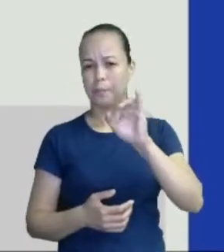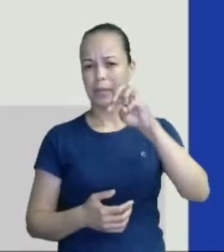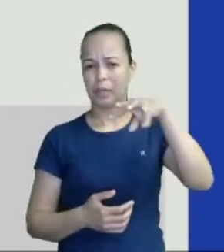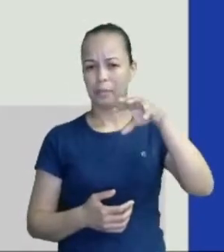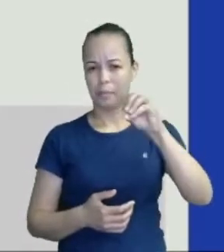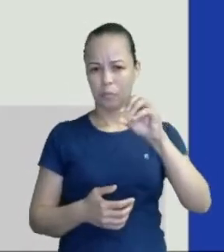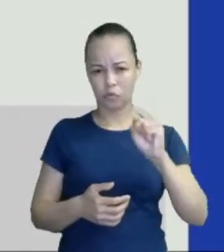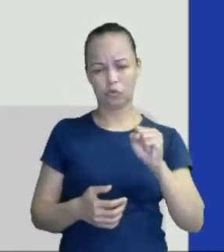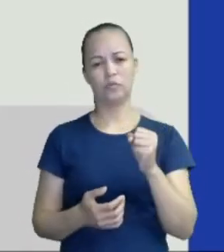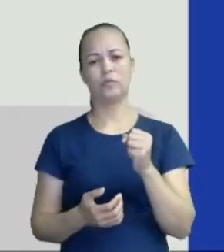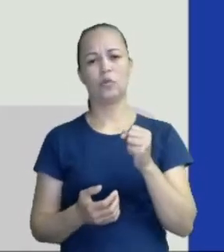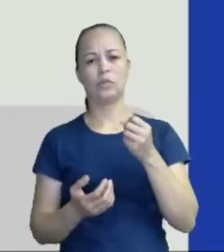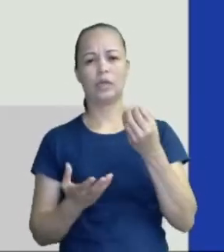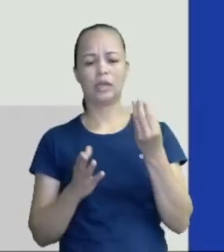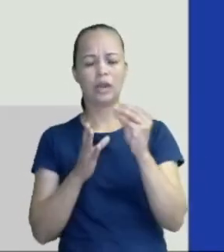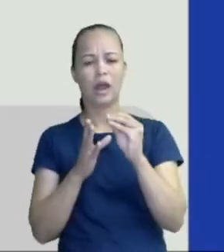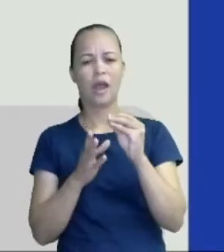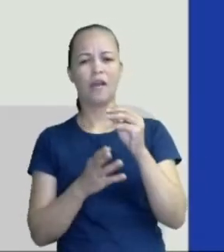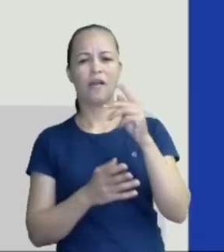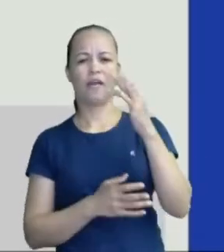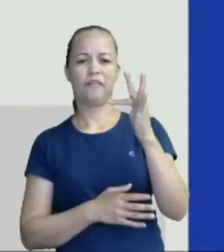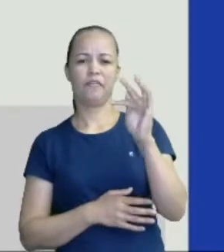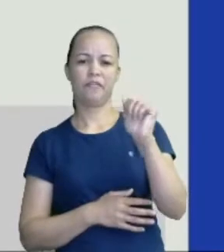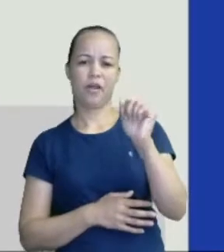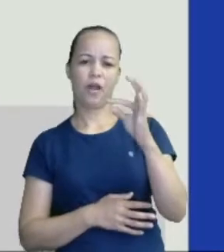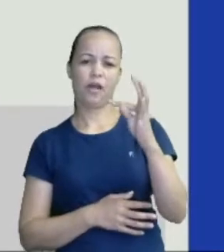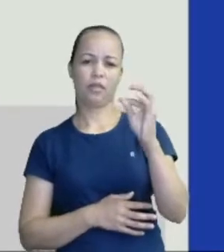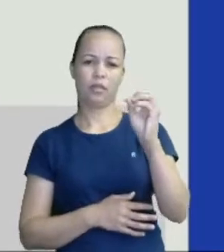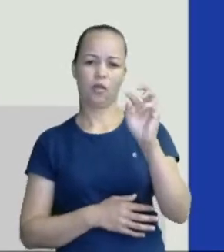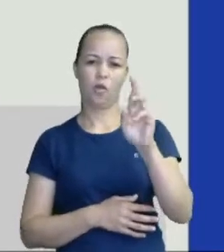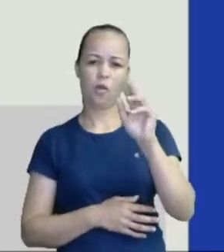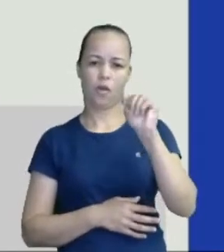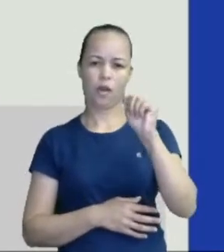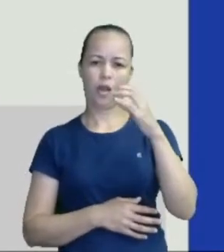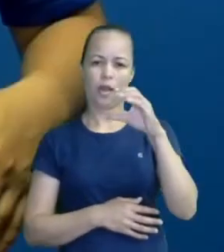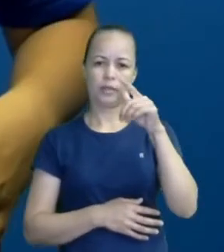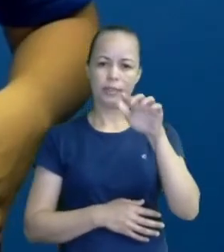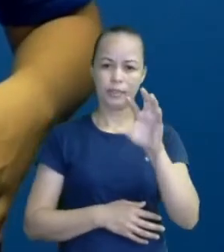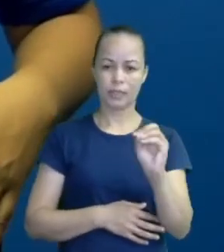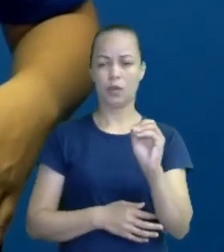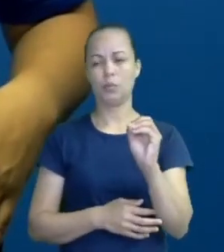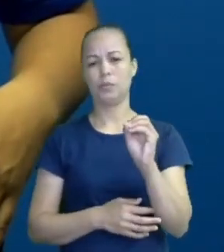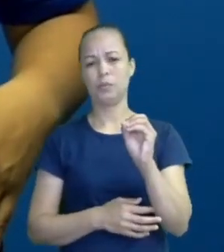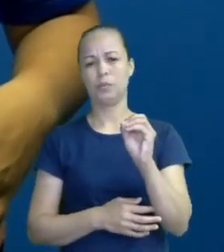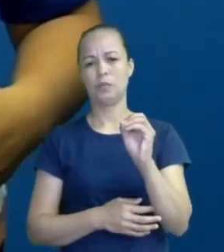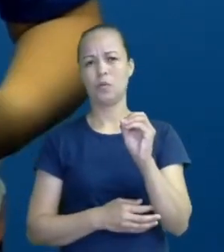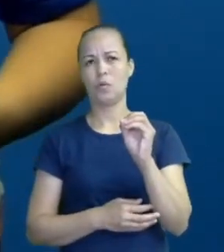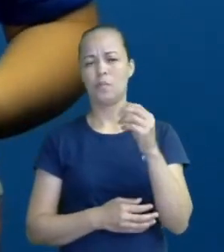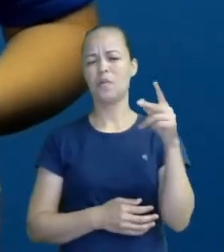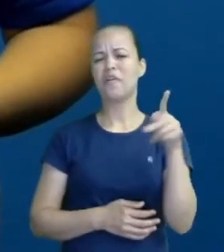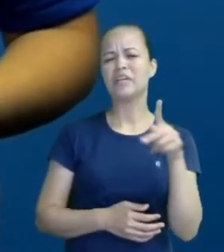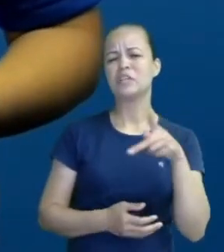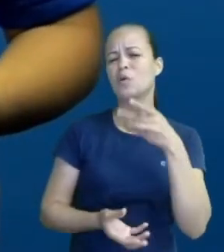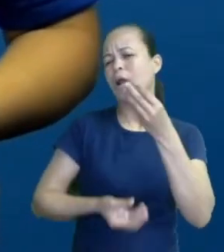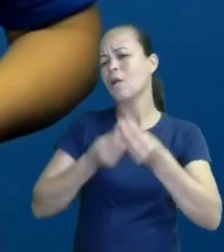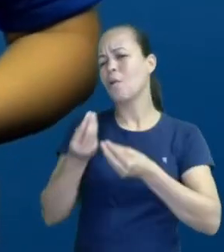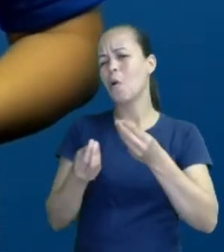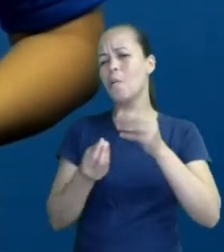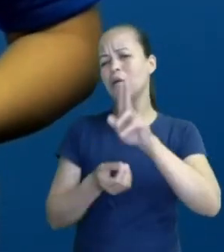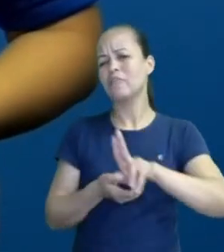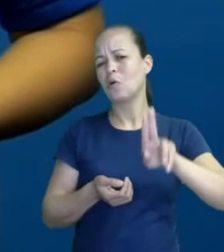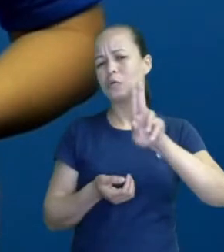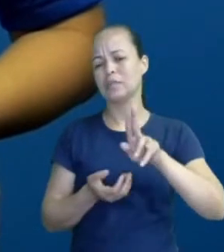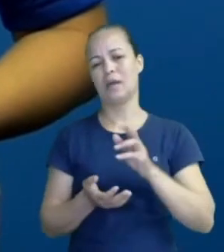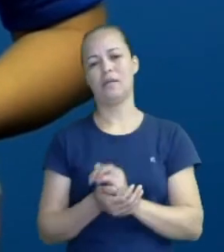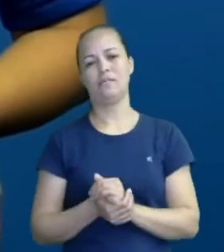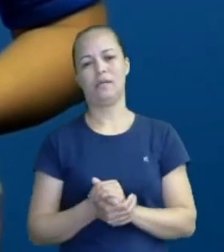na fatoração, tá certo, gente? Professora, onde é que eu vou usar essa fatoração? É uma